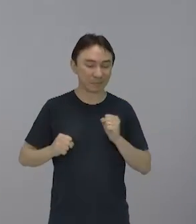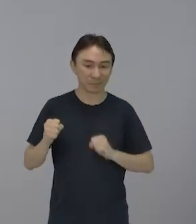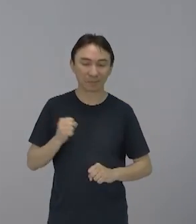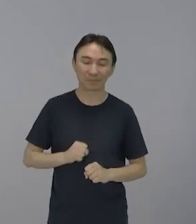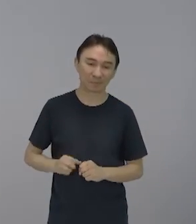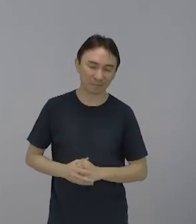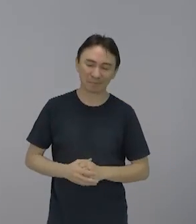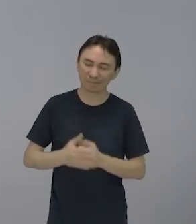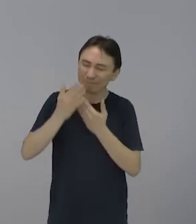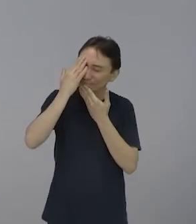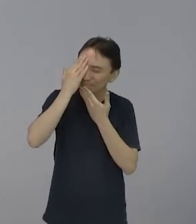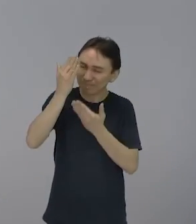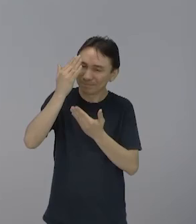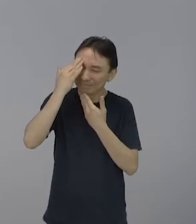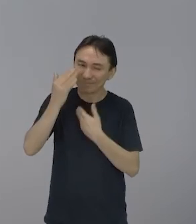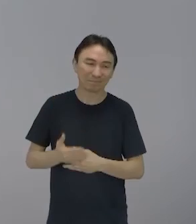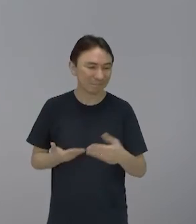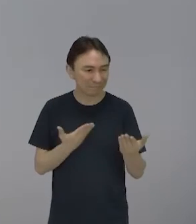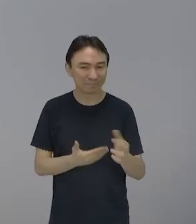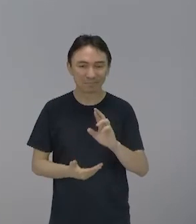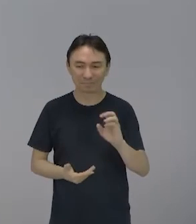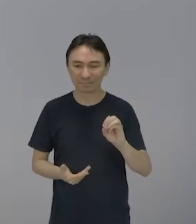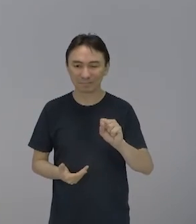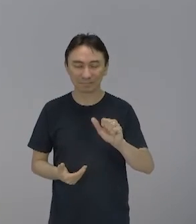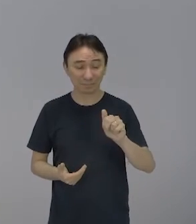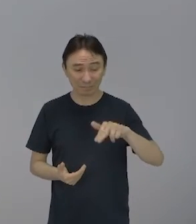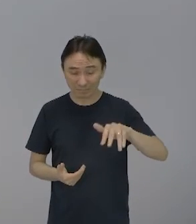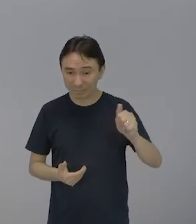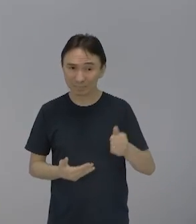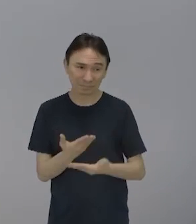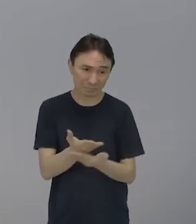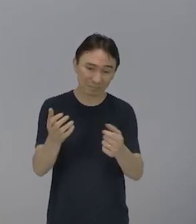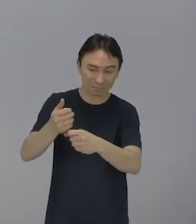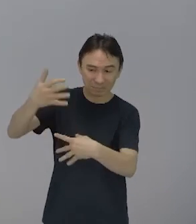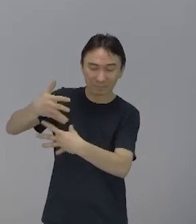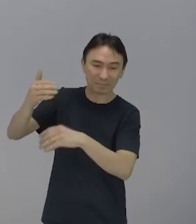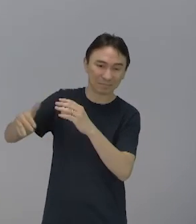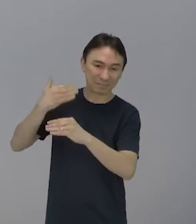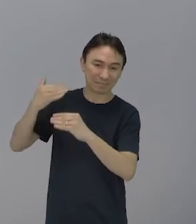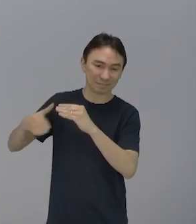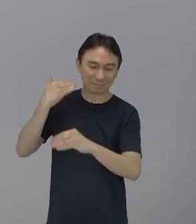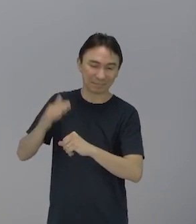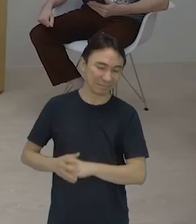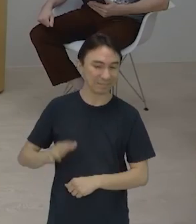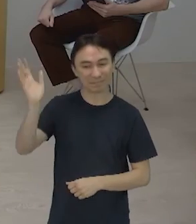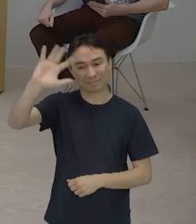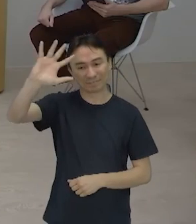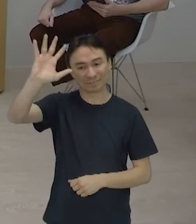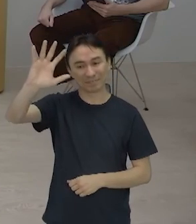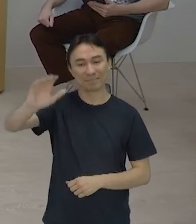obrigado. Obrigado, Rosana. Obrigado a vocês todos que participaram no chat. And see you next class. Bye, bye.